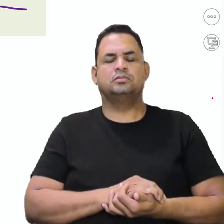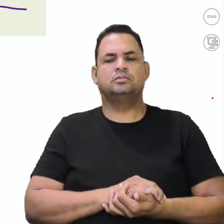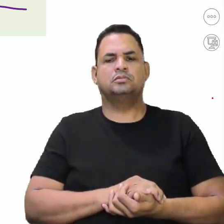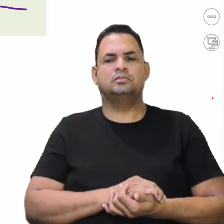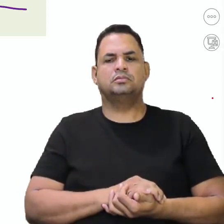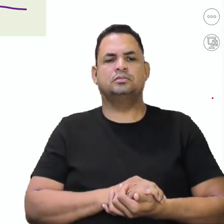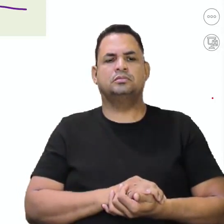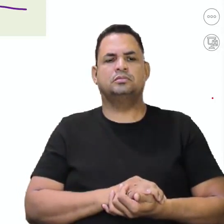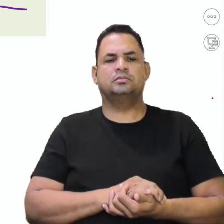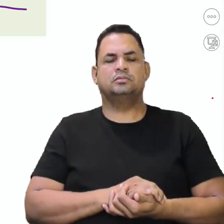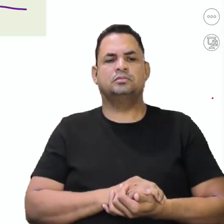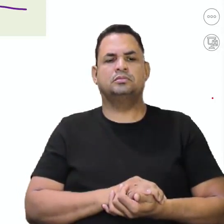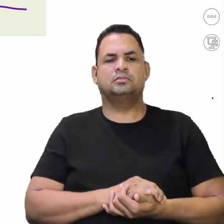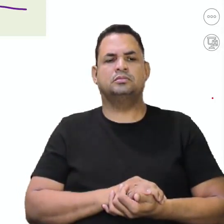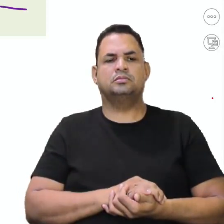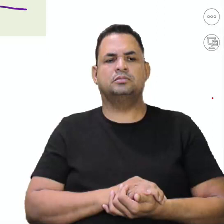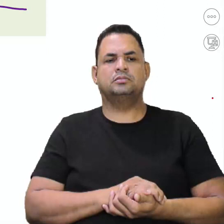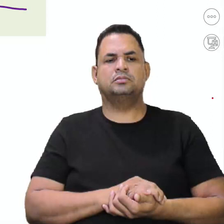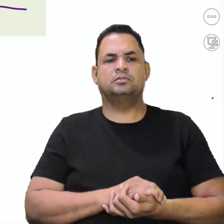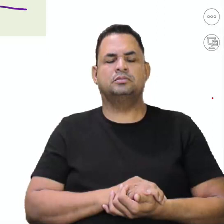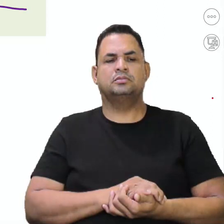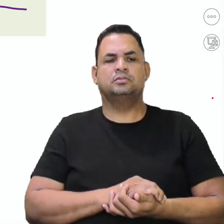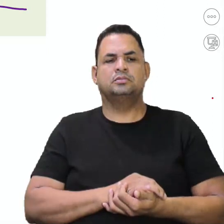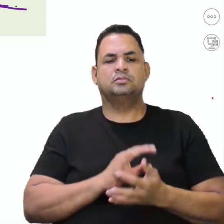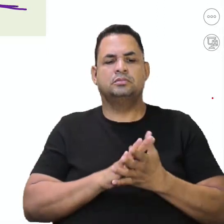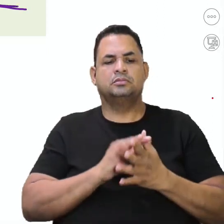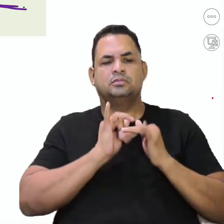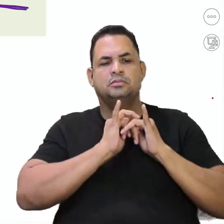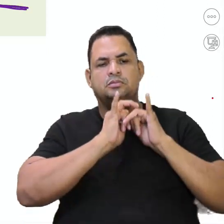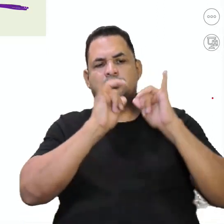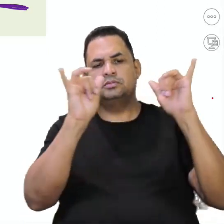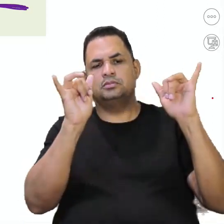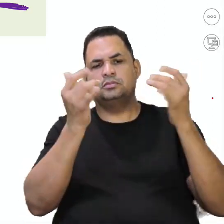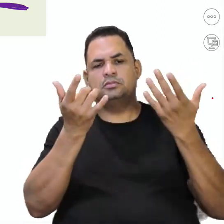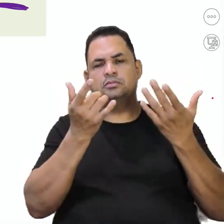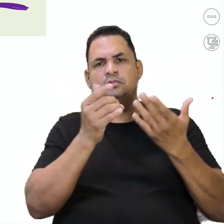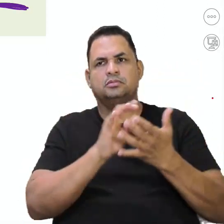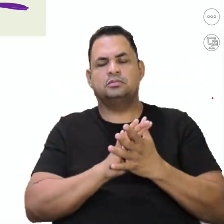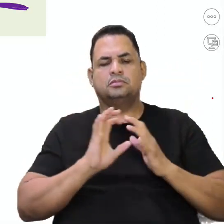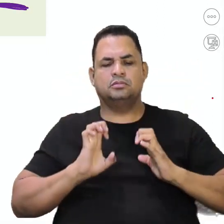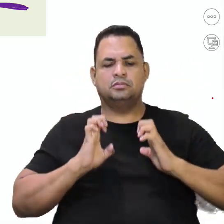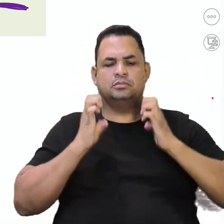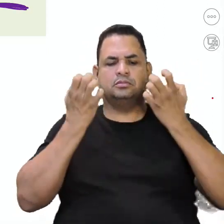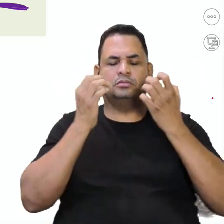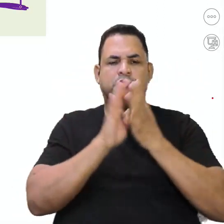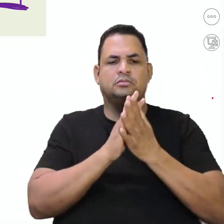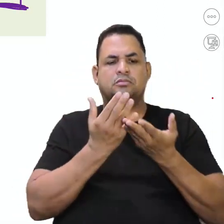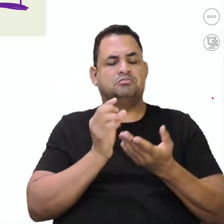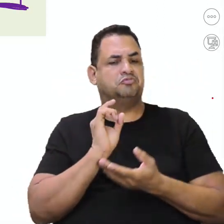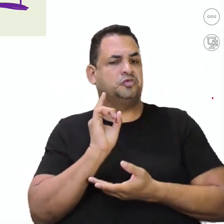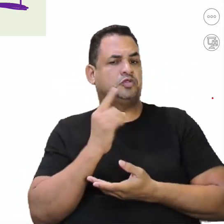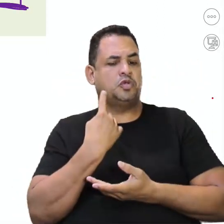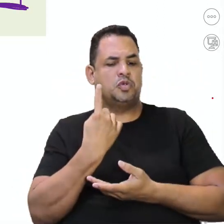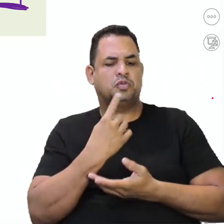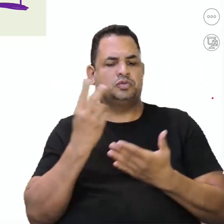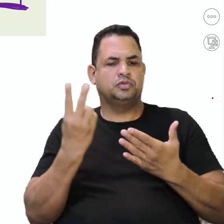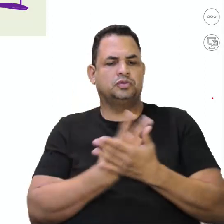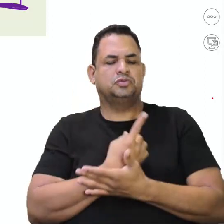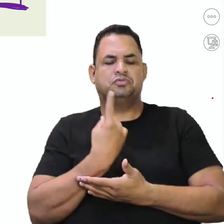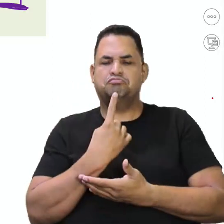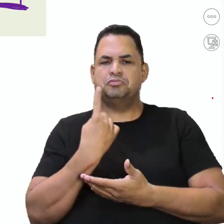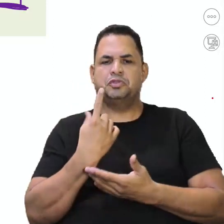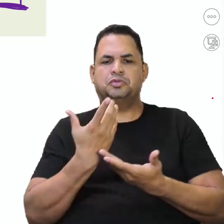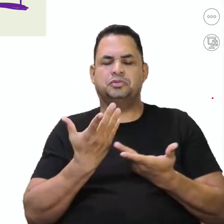one-time event, ou seja, para ser anunciado por um evento só, que só vai acontecer uma vez, como o show,